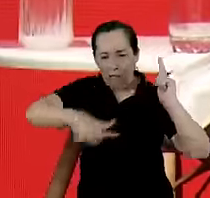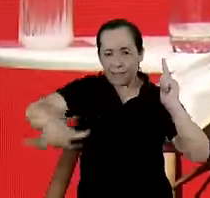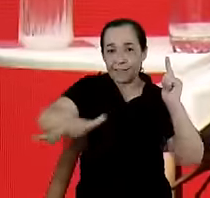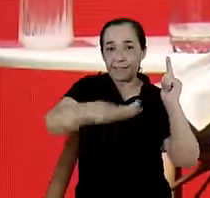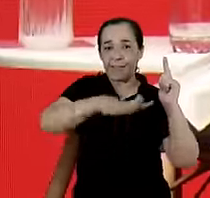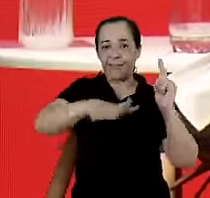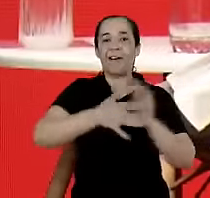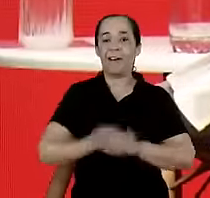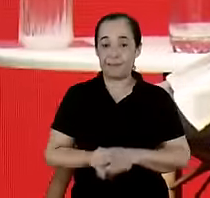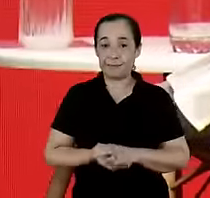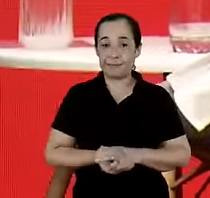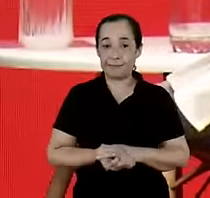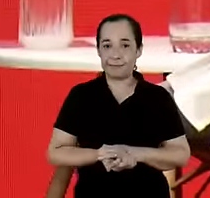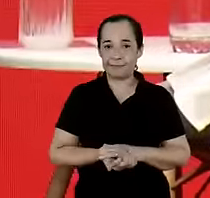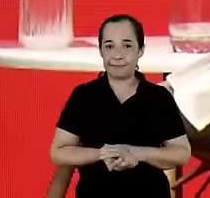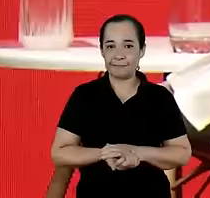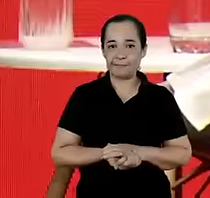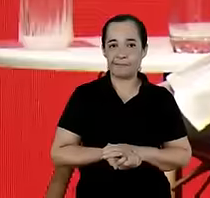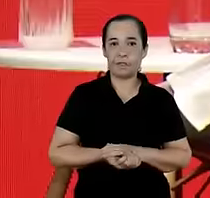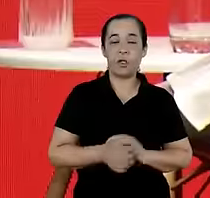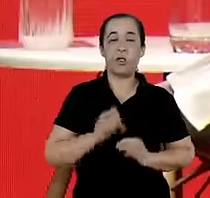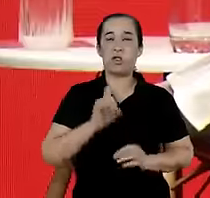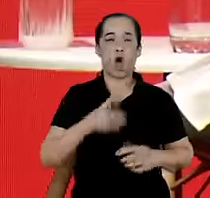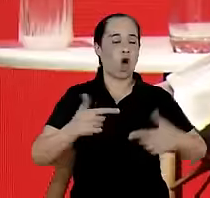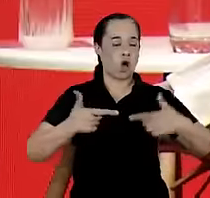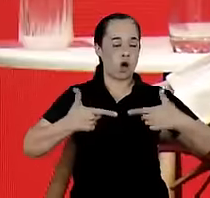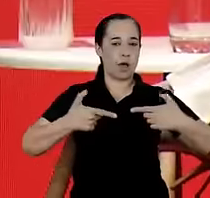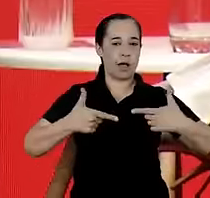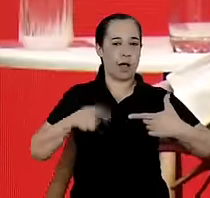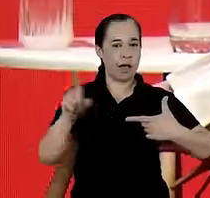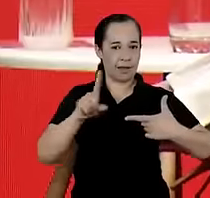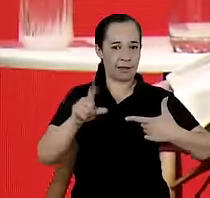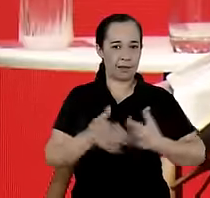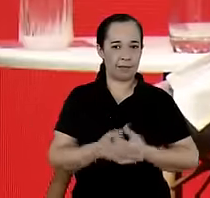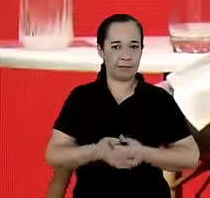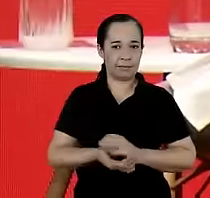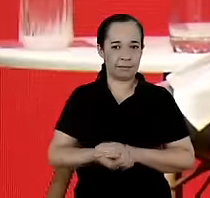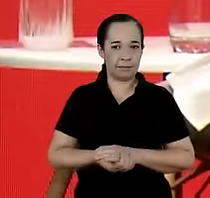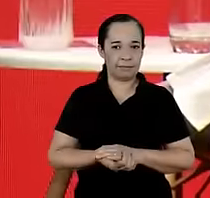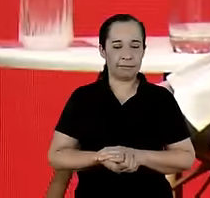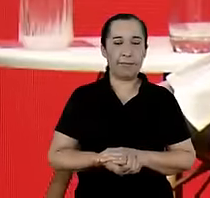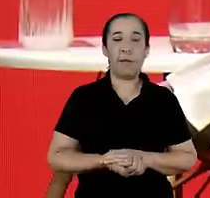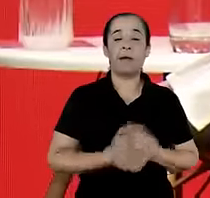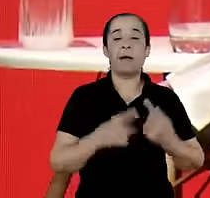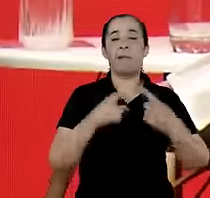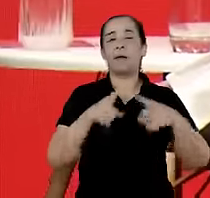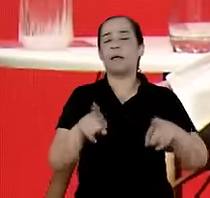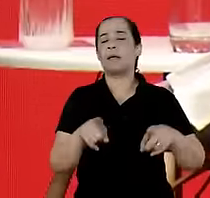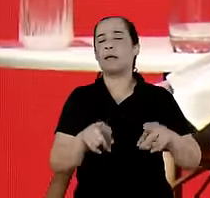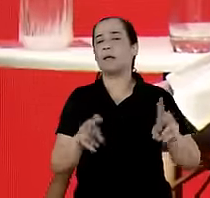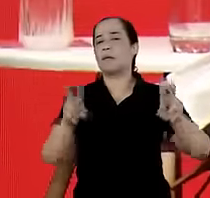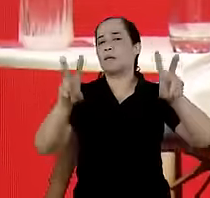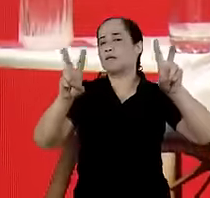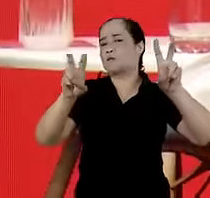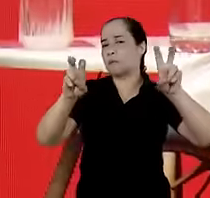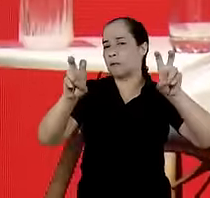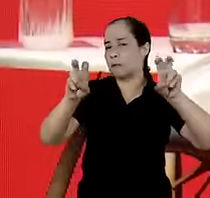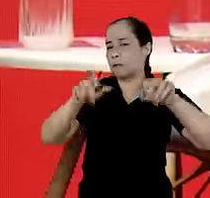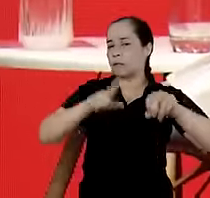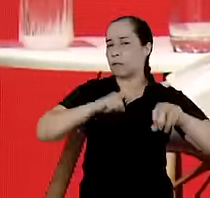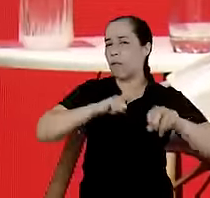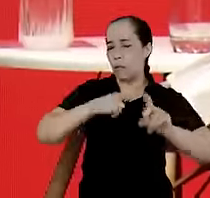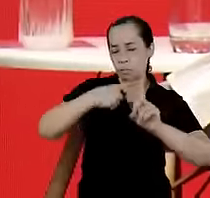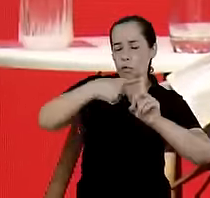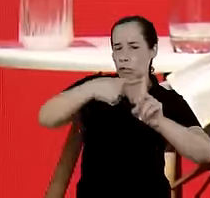né só para questão de guerra e a gente acha que não vai escalar né agora em termos de tem um lado positivo só